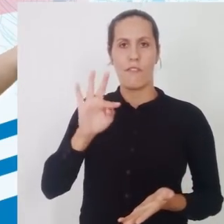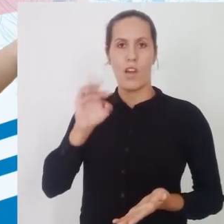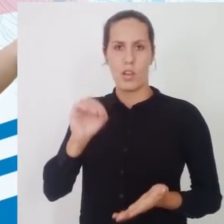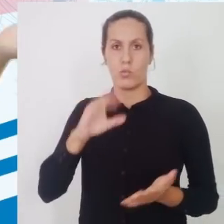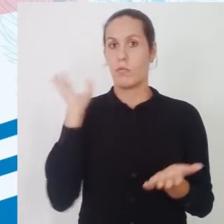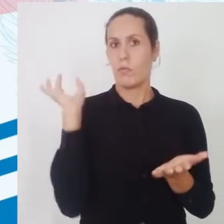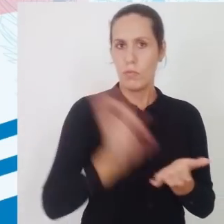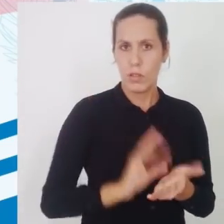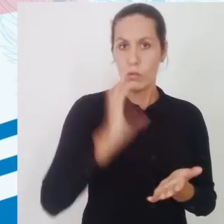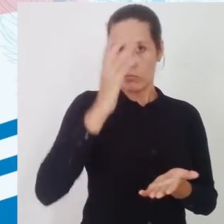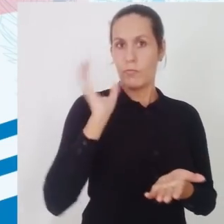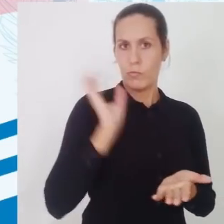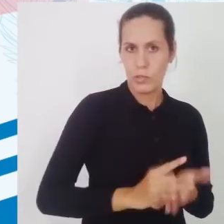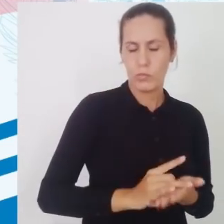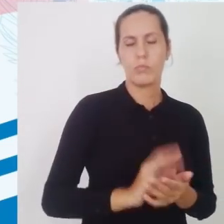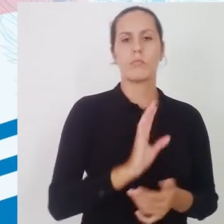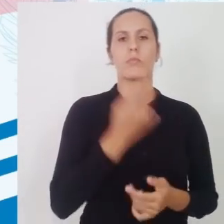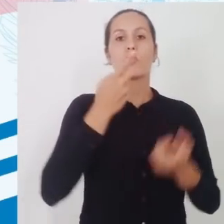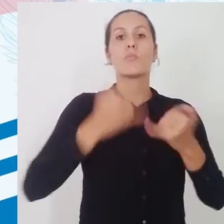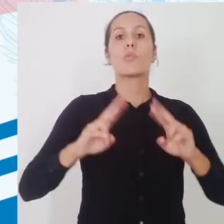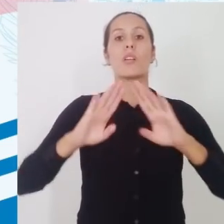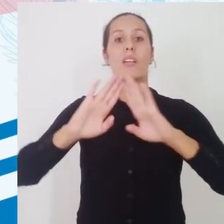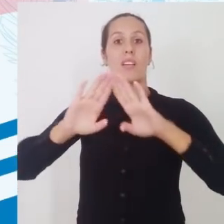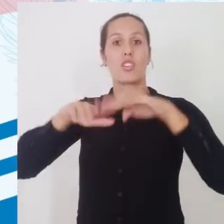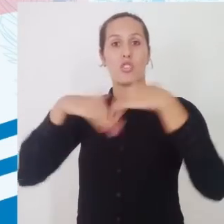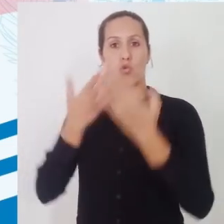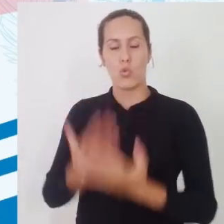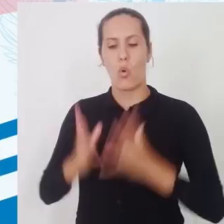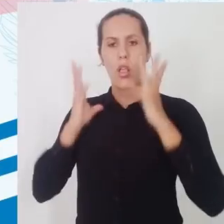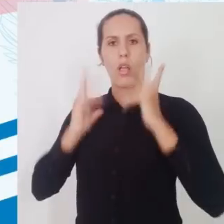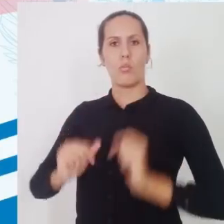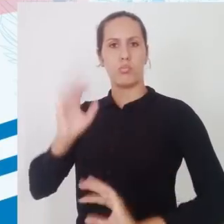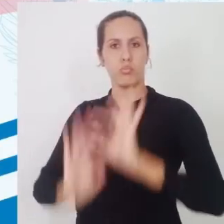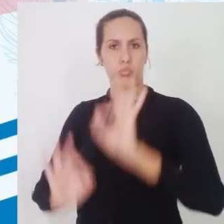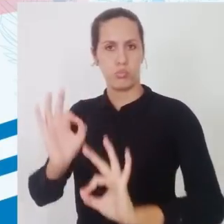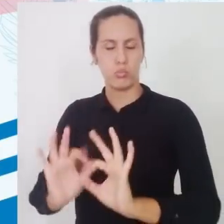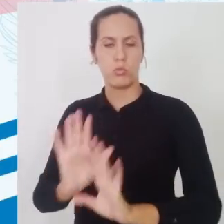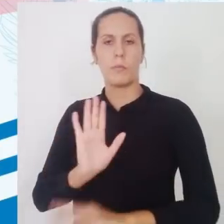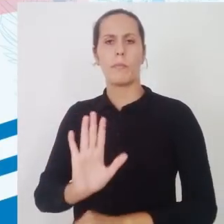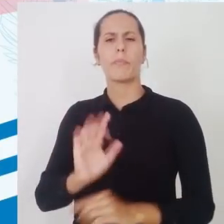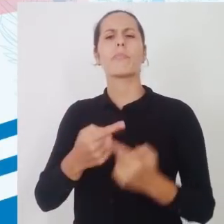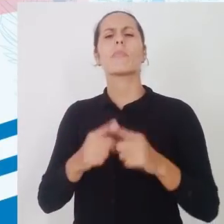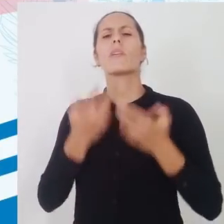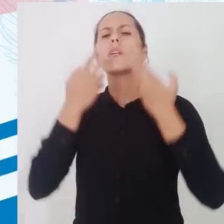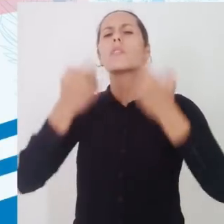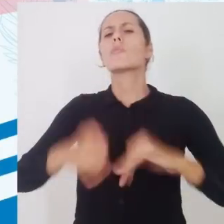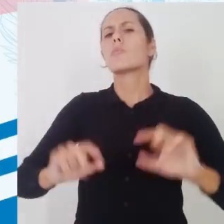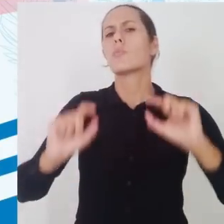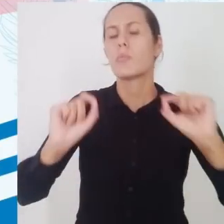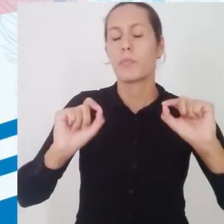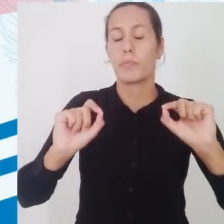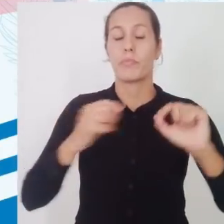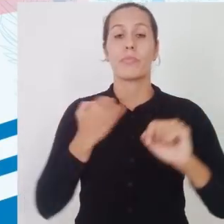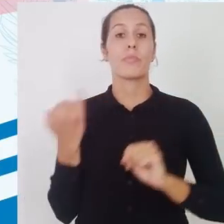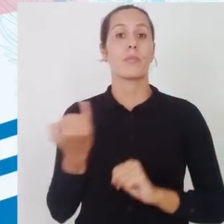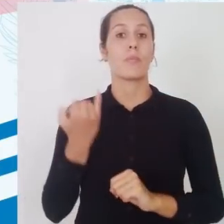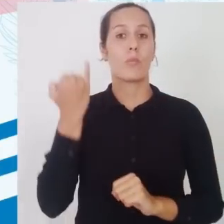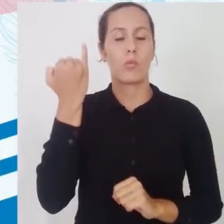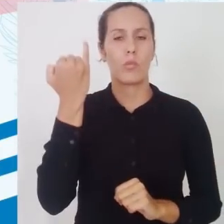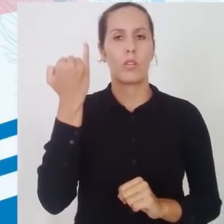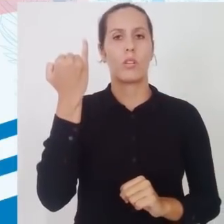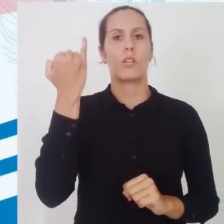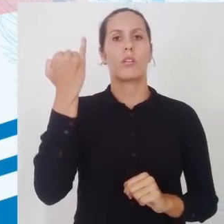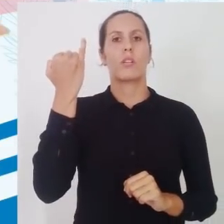é a higienização das escolas em Goiânia. E é disso que ele vai falar principalmente. Só que é importante a gente ressaltar que a